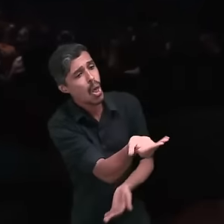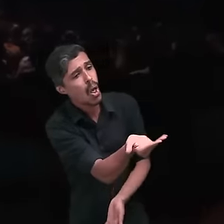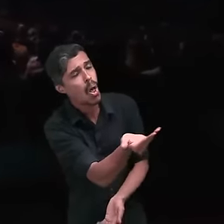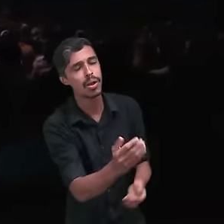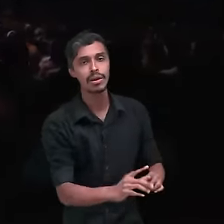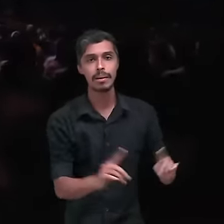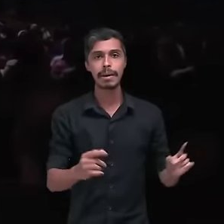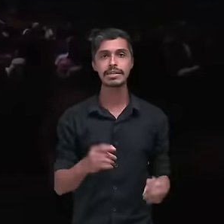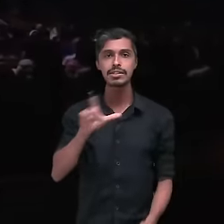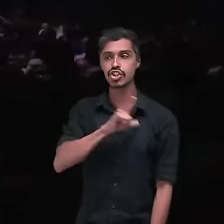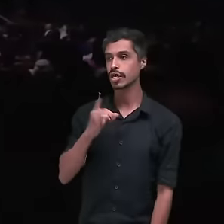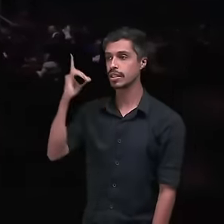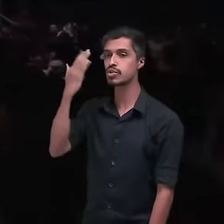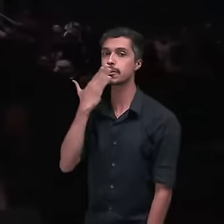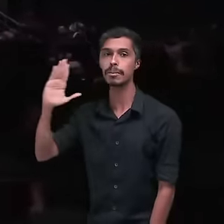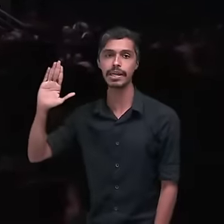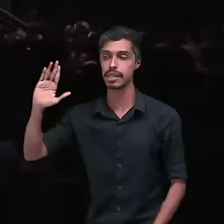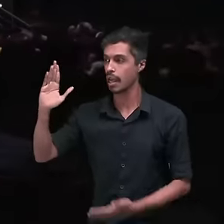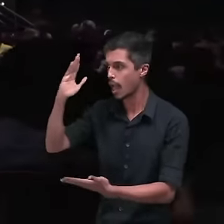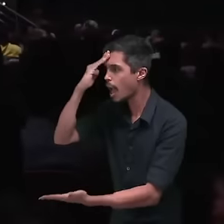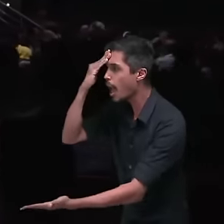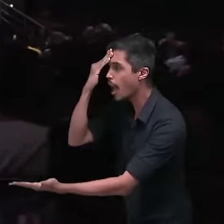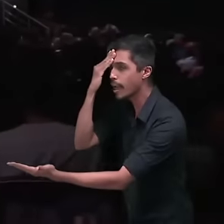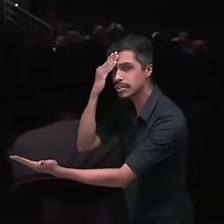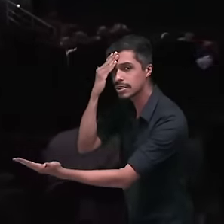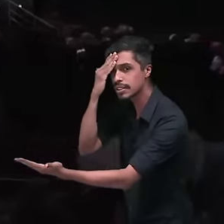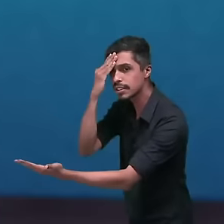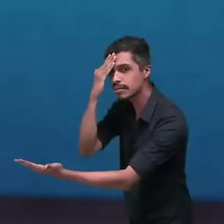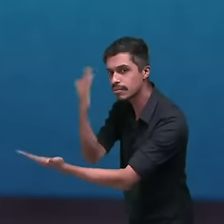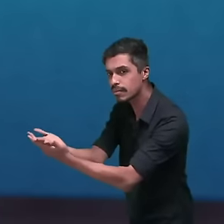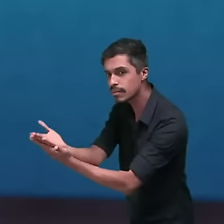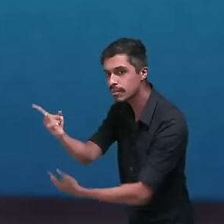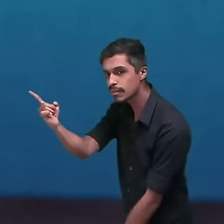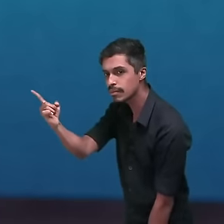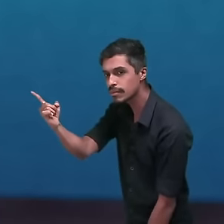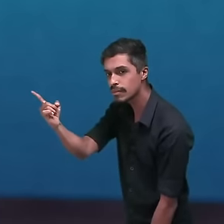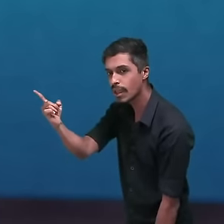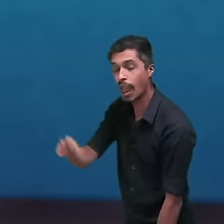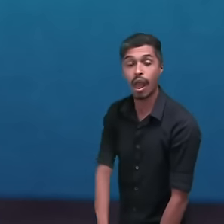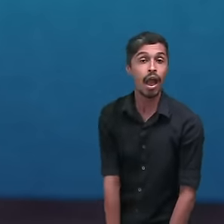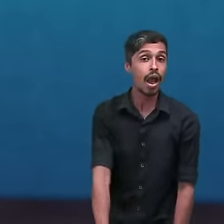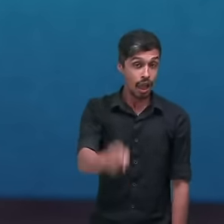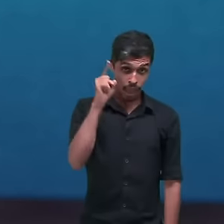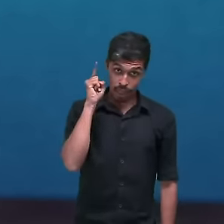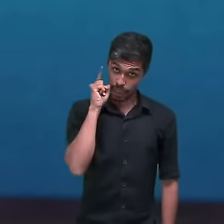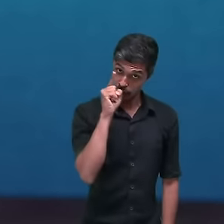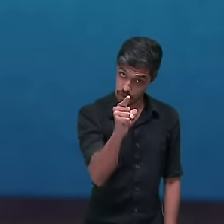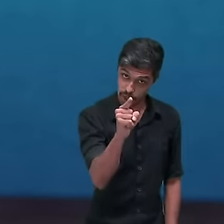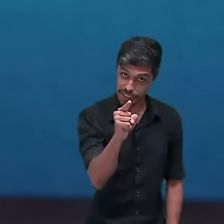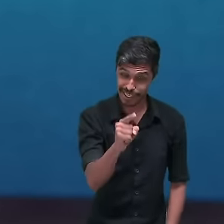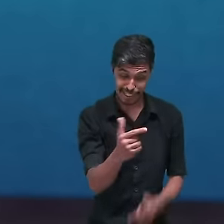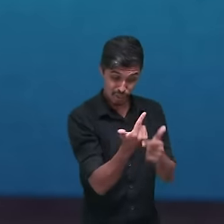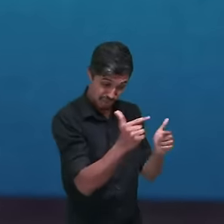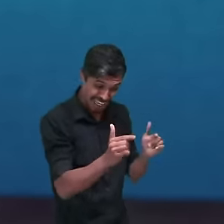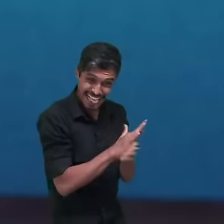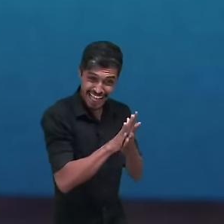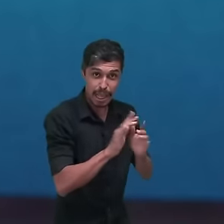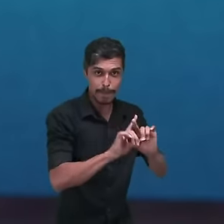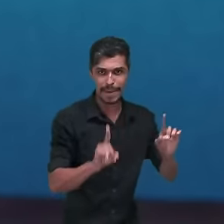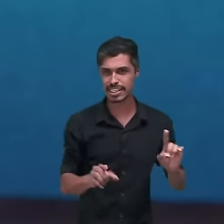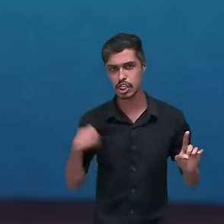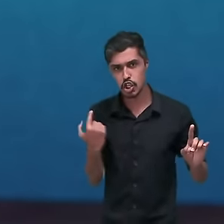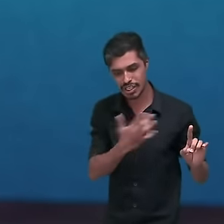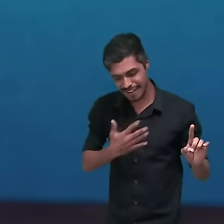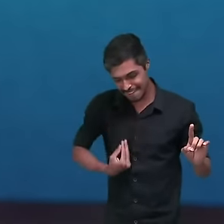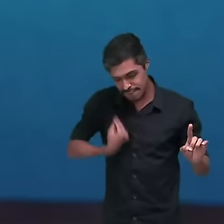palavra. Oh, aleluia, vou falar de novo. Não tínhamos nada, mas uma palavra estava em nossa